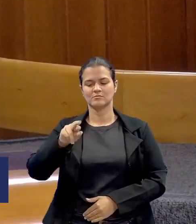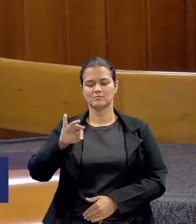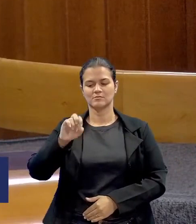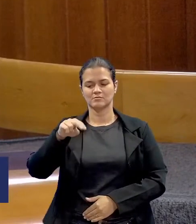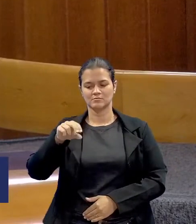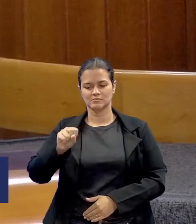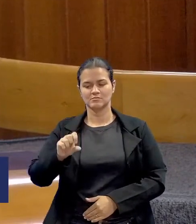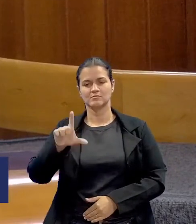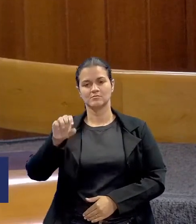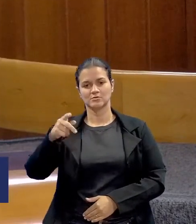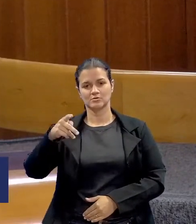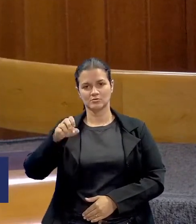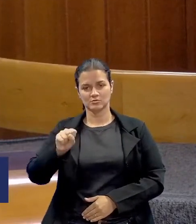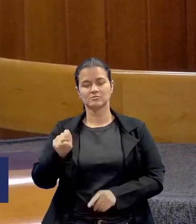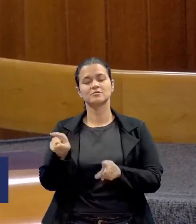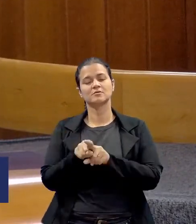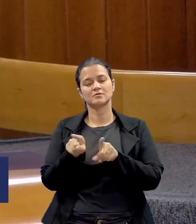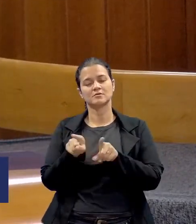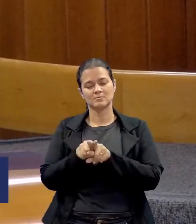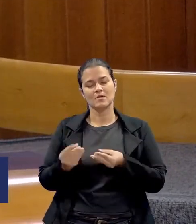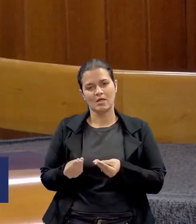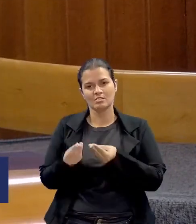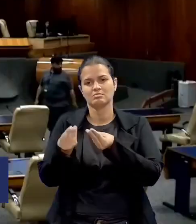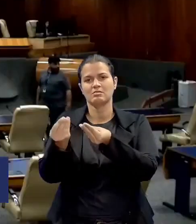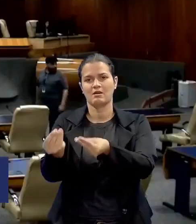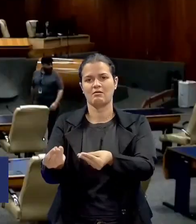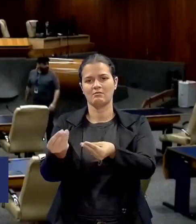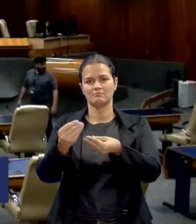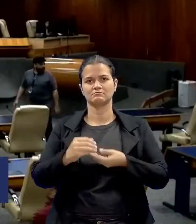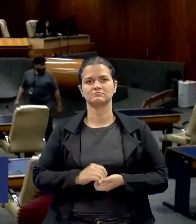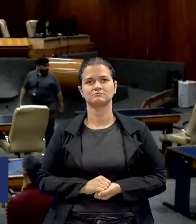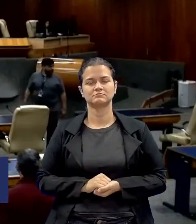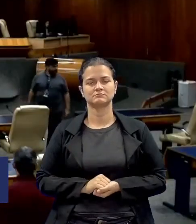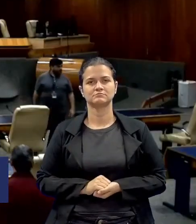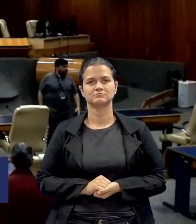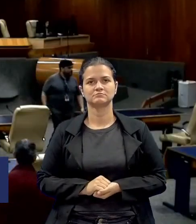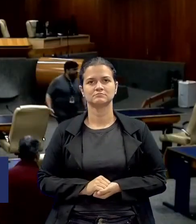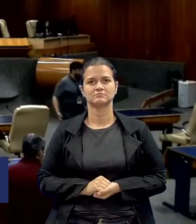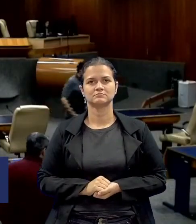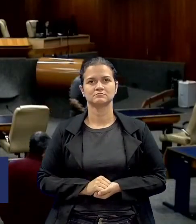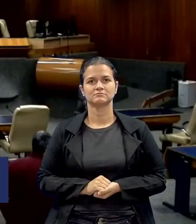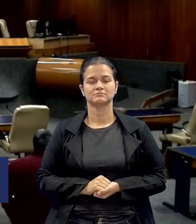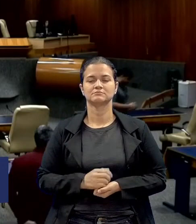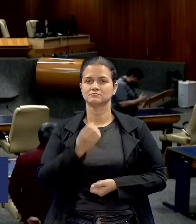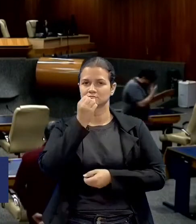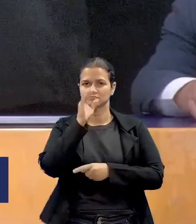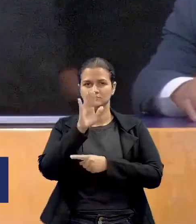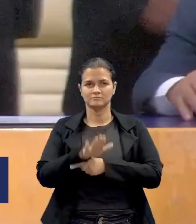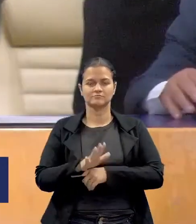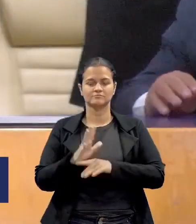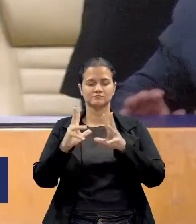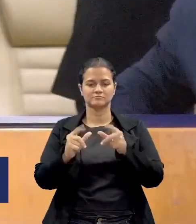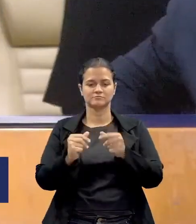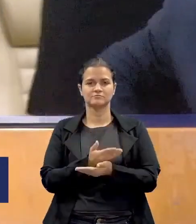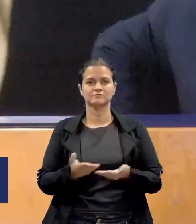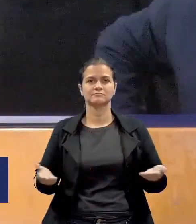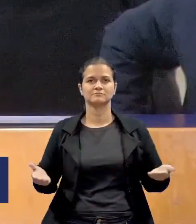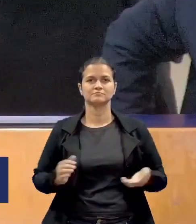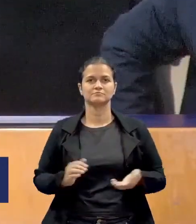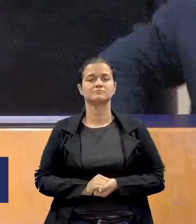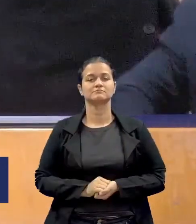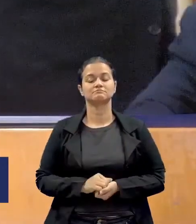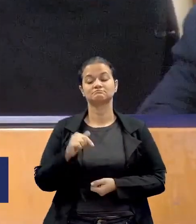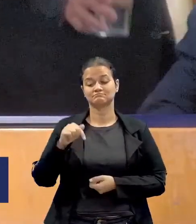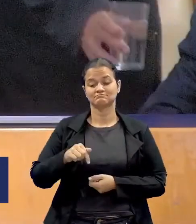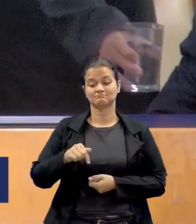também fazer-lhe a entrega. Ok. Boa tarde a todos. É de praxe essa